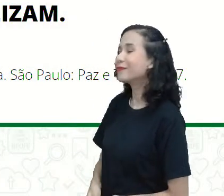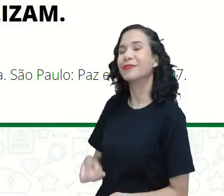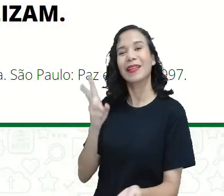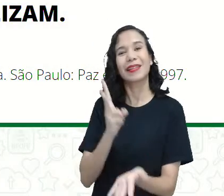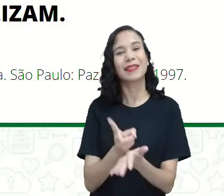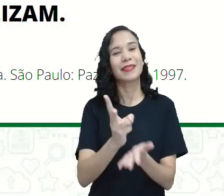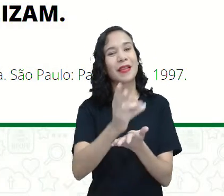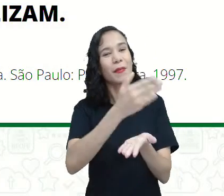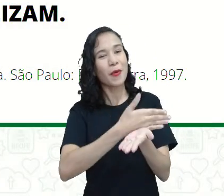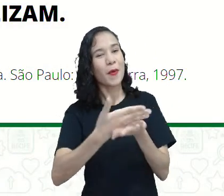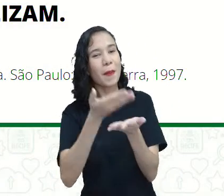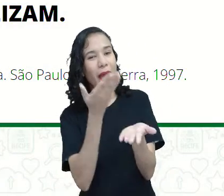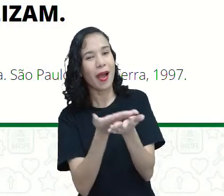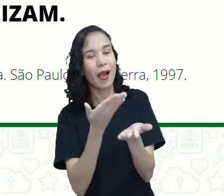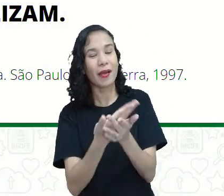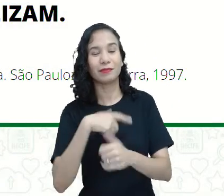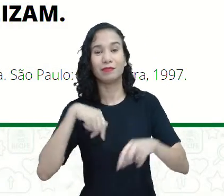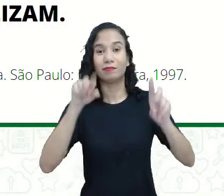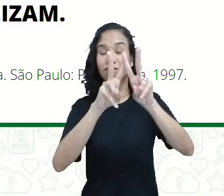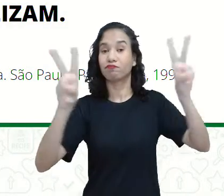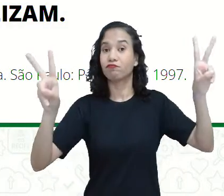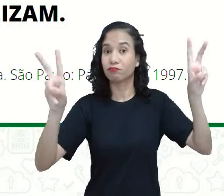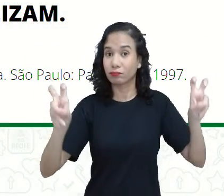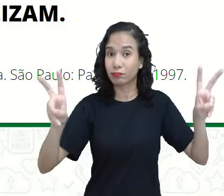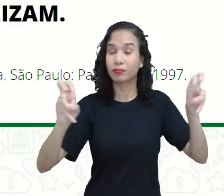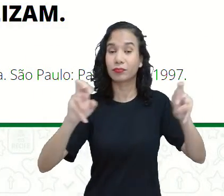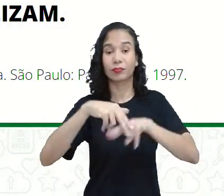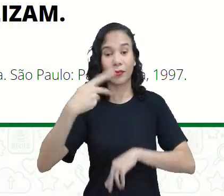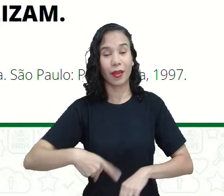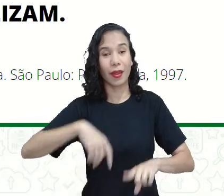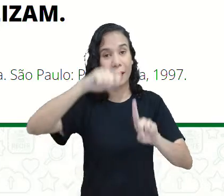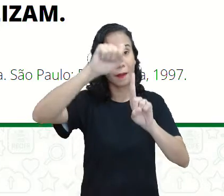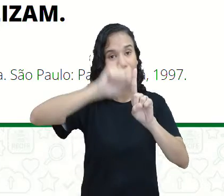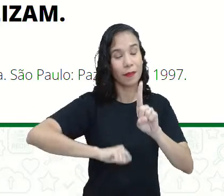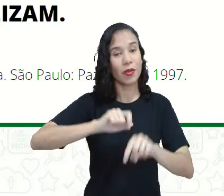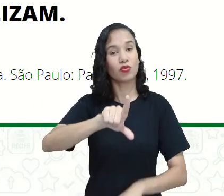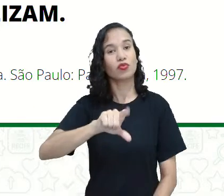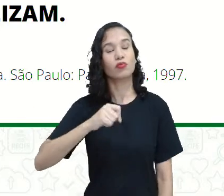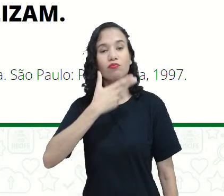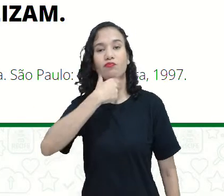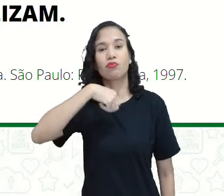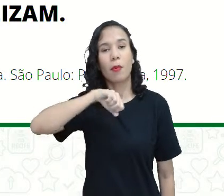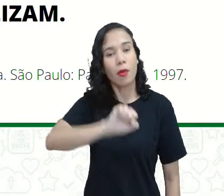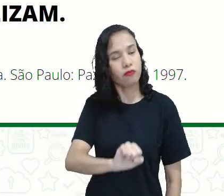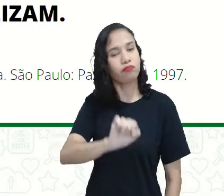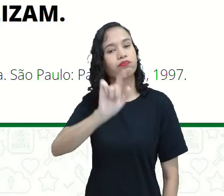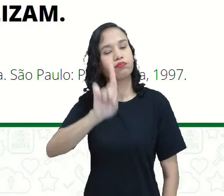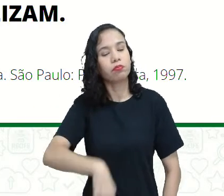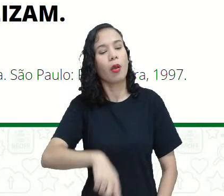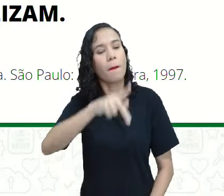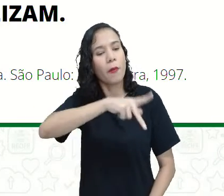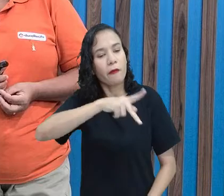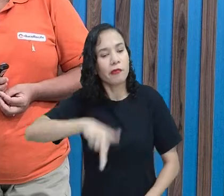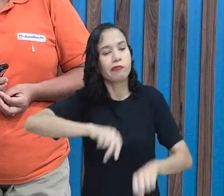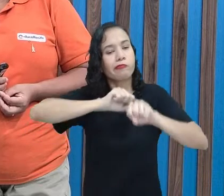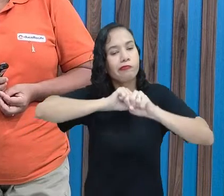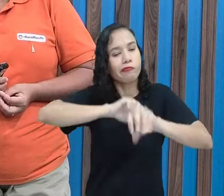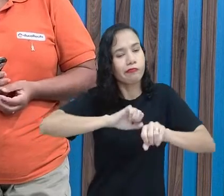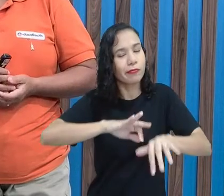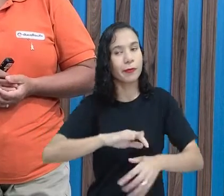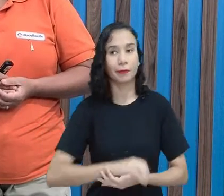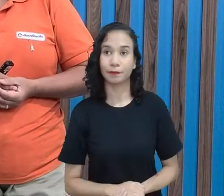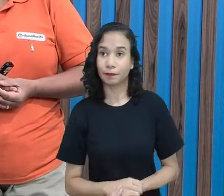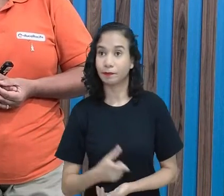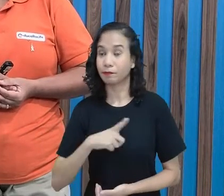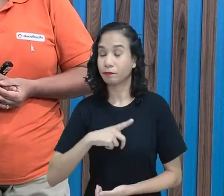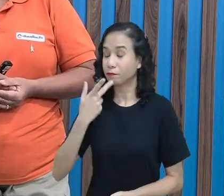sempre iniciando nossa aula com uma frase e nesse mês eu escolhi o educador Paulo Freire para a gente refletir um pouquinho.